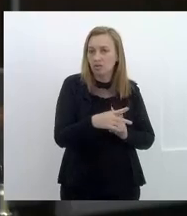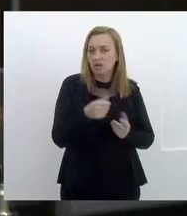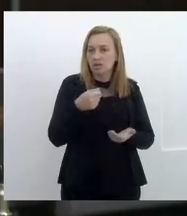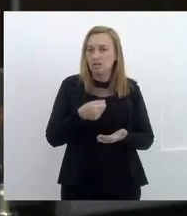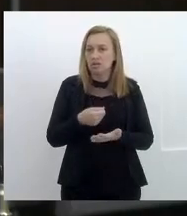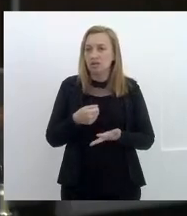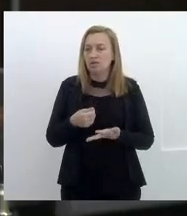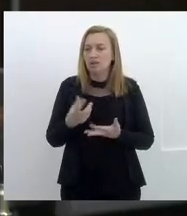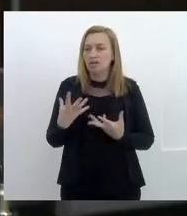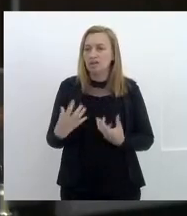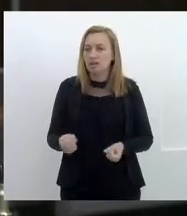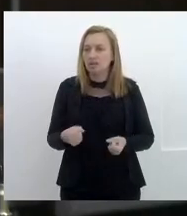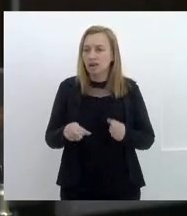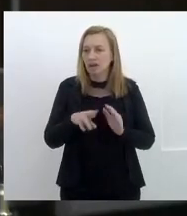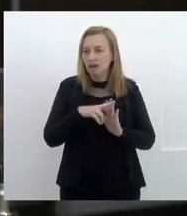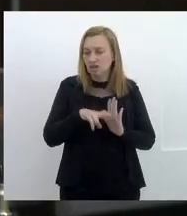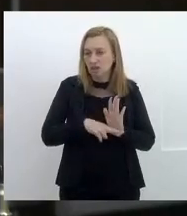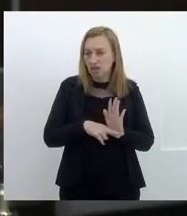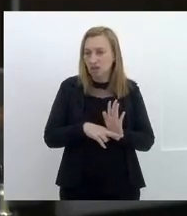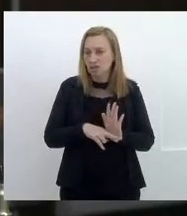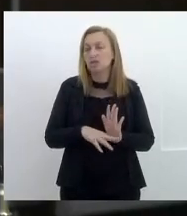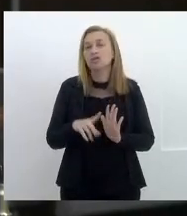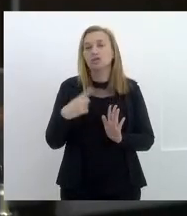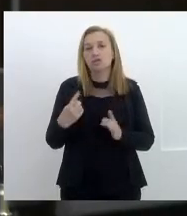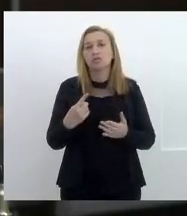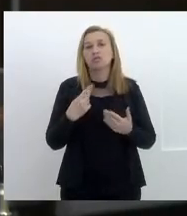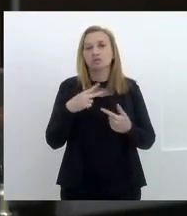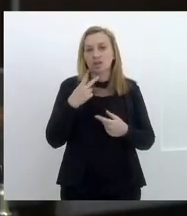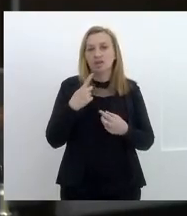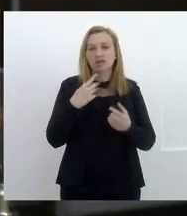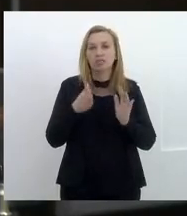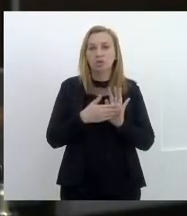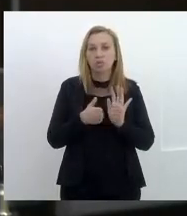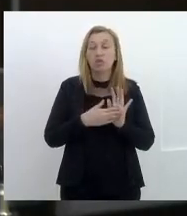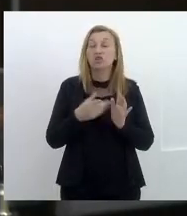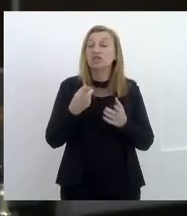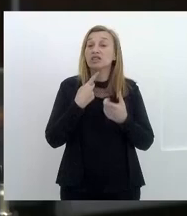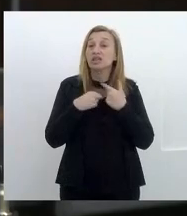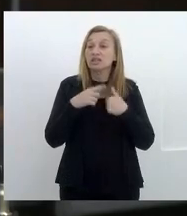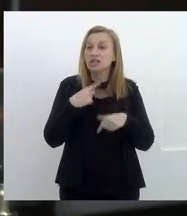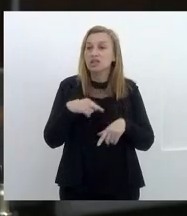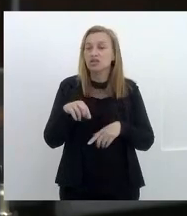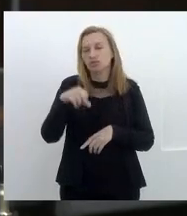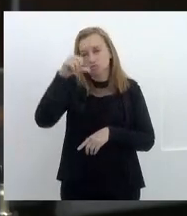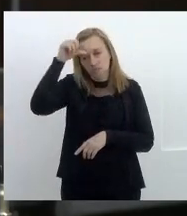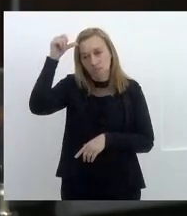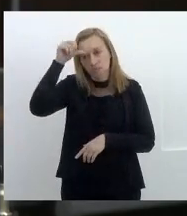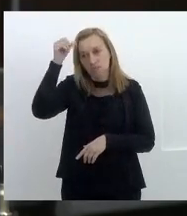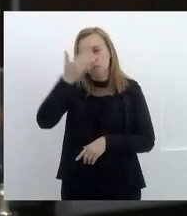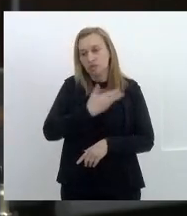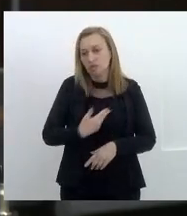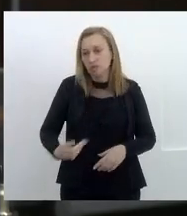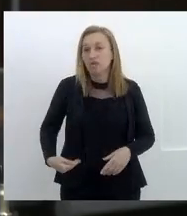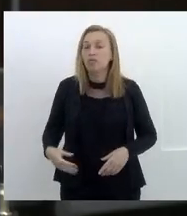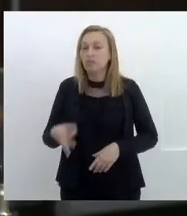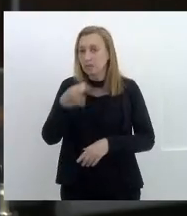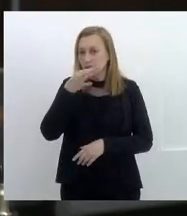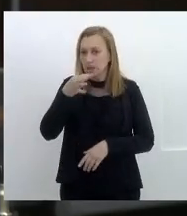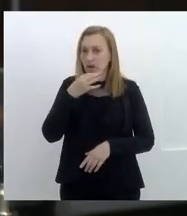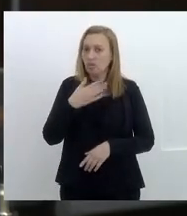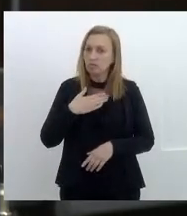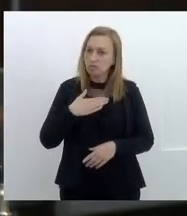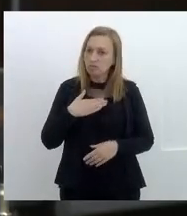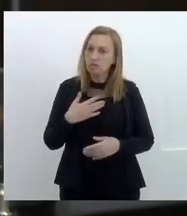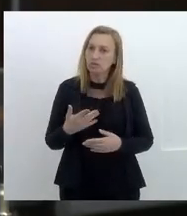as exigências do regime nós estamos tratando uma proposta de reforma porque é vontade do governador todo Castro na minha opinião de